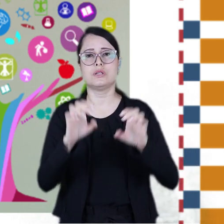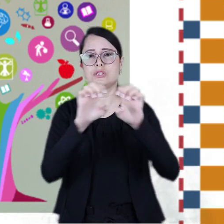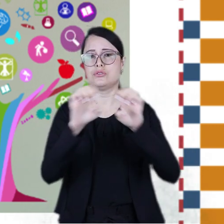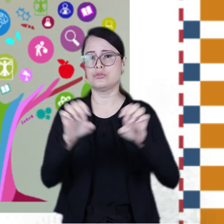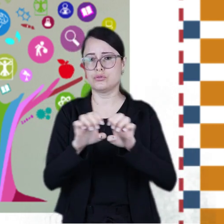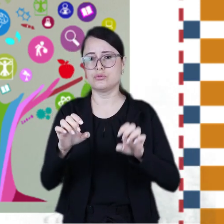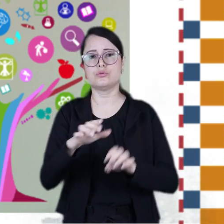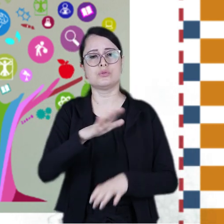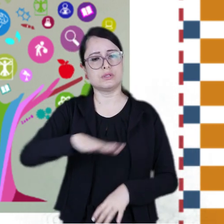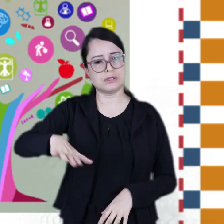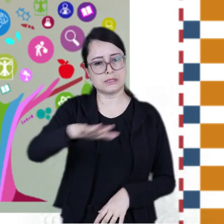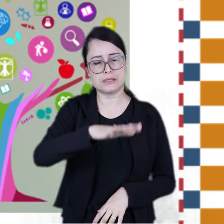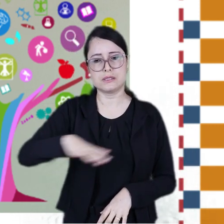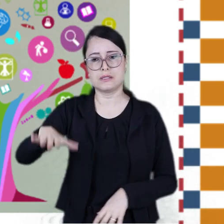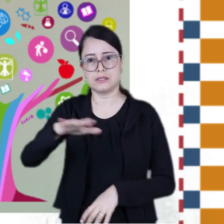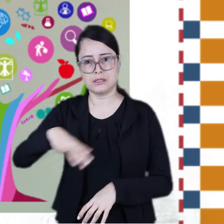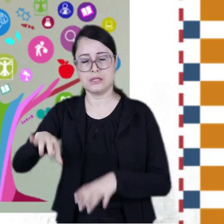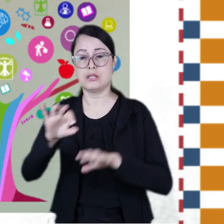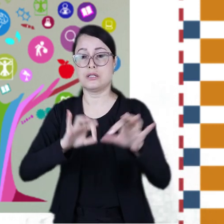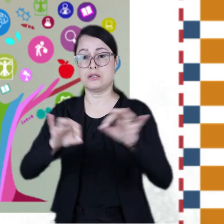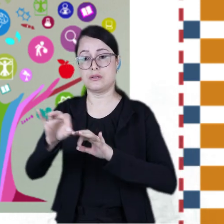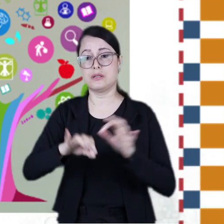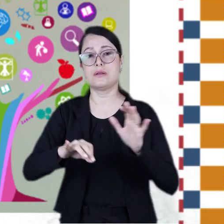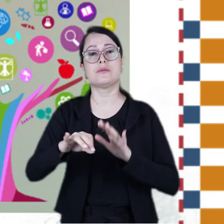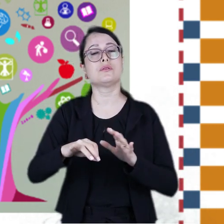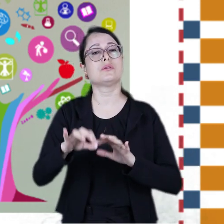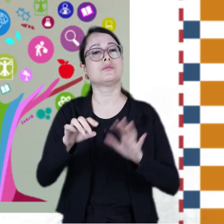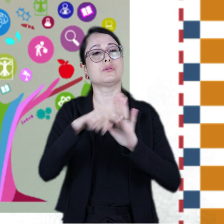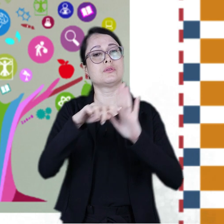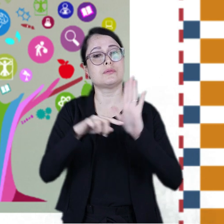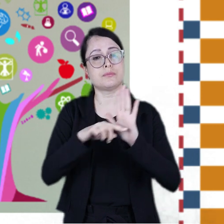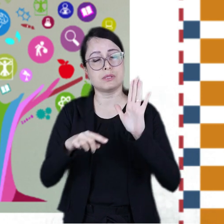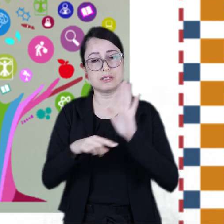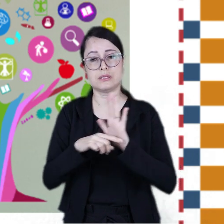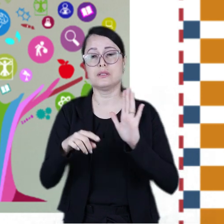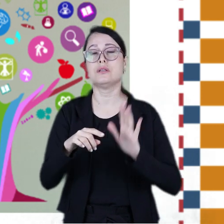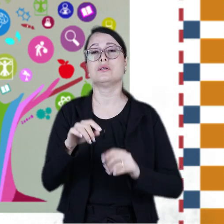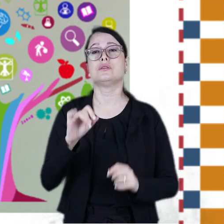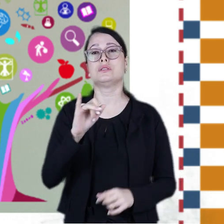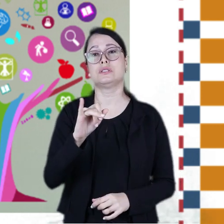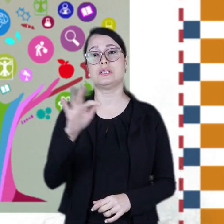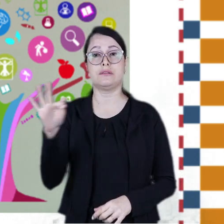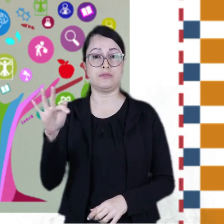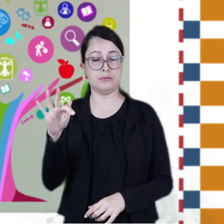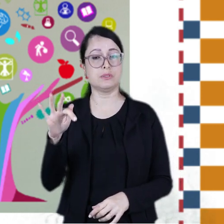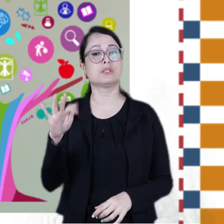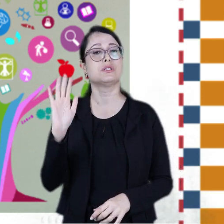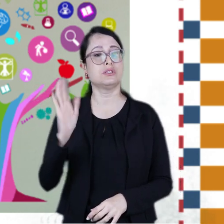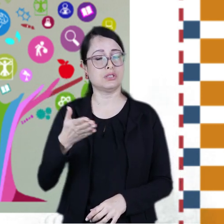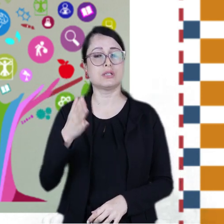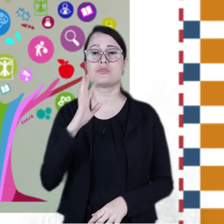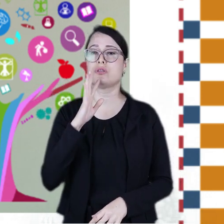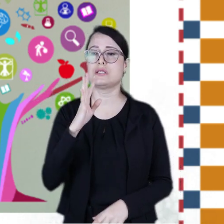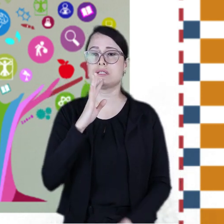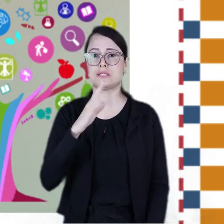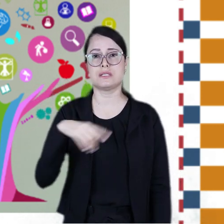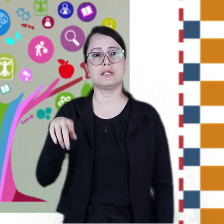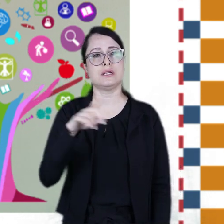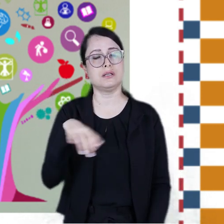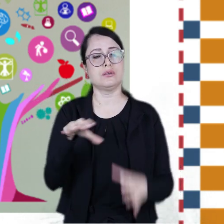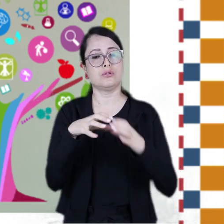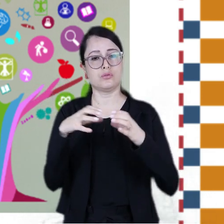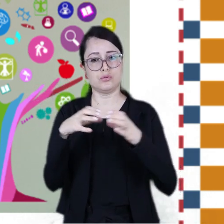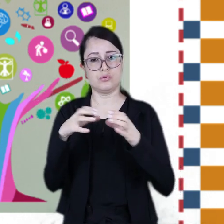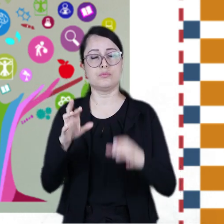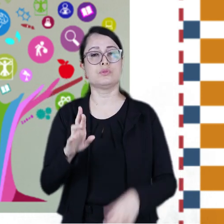como questionário, né, e outros instrumentos de coleta. E também a oferta executiva do centro de ensino, né, que é